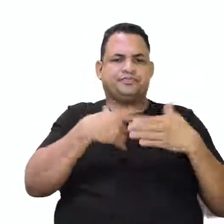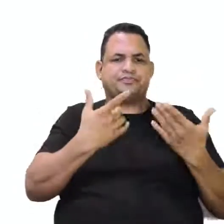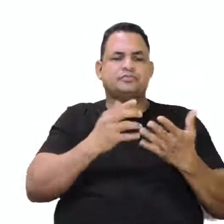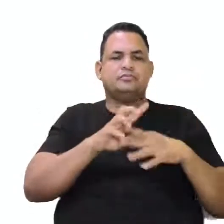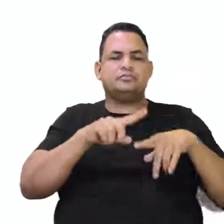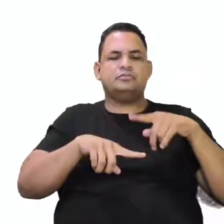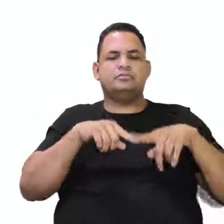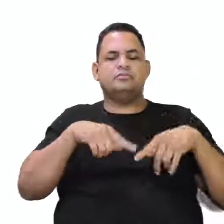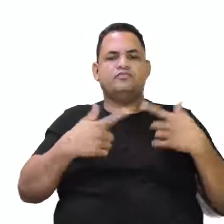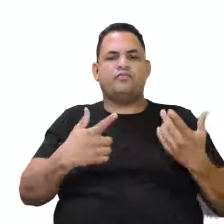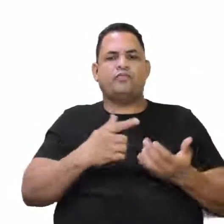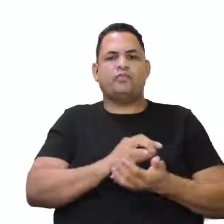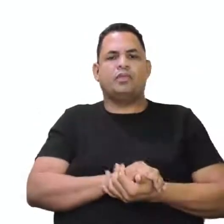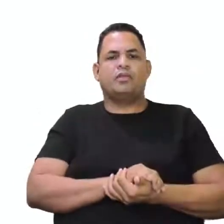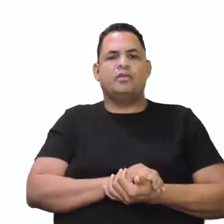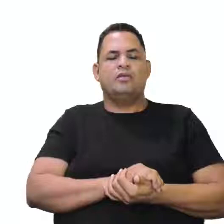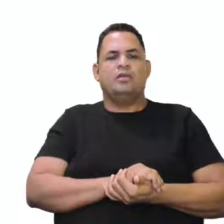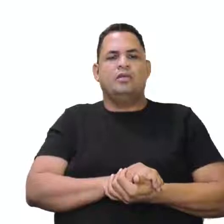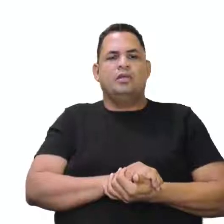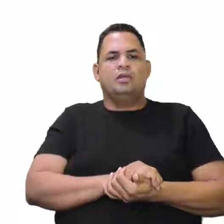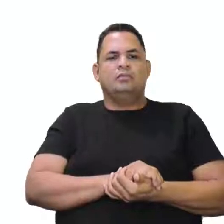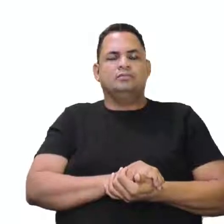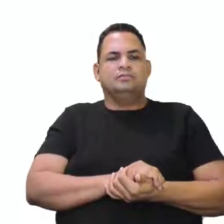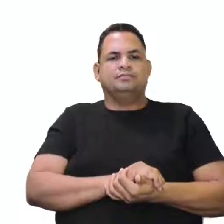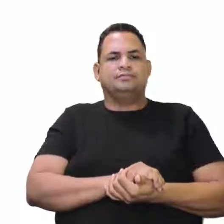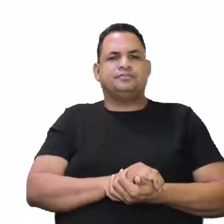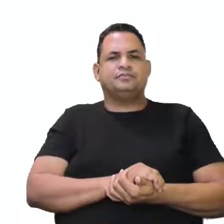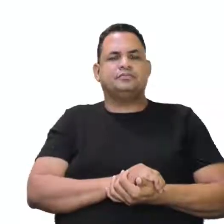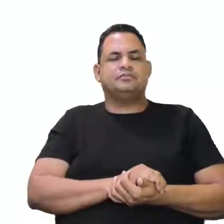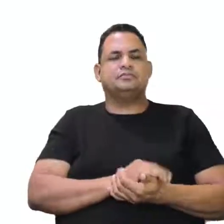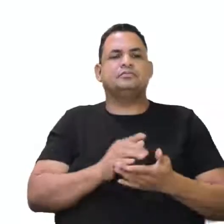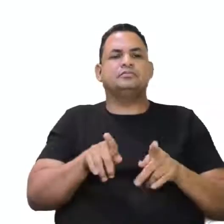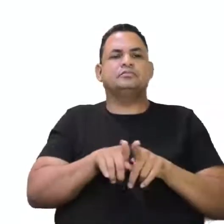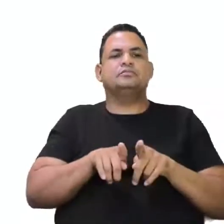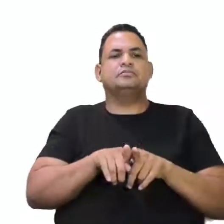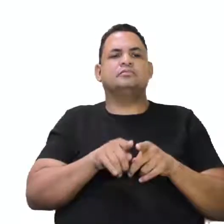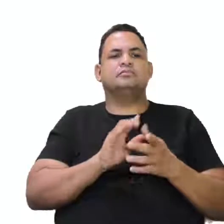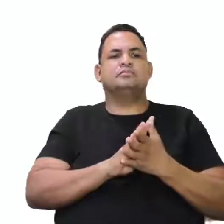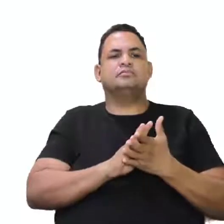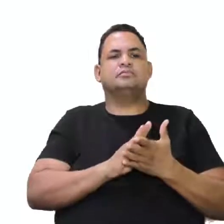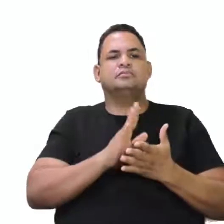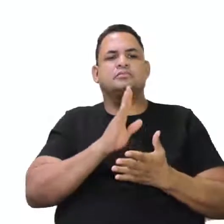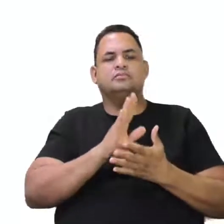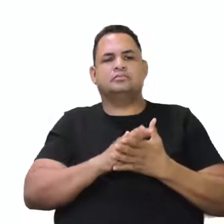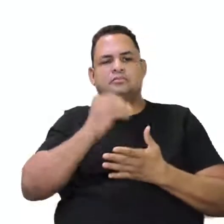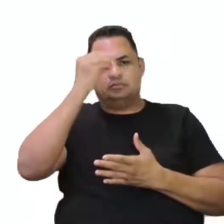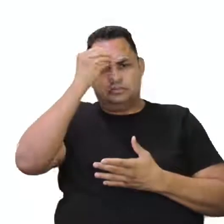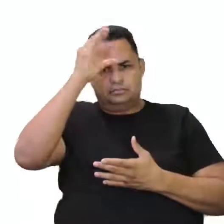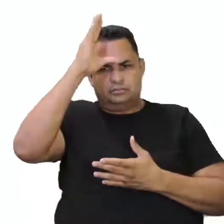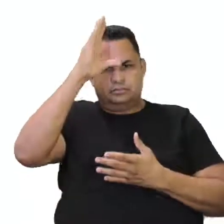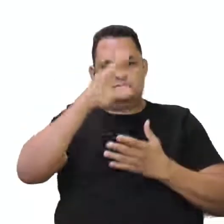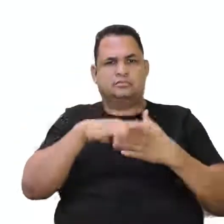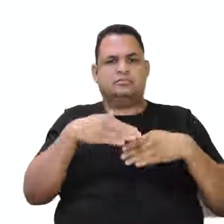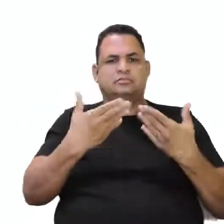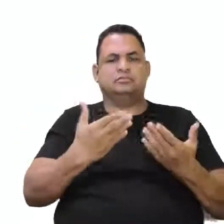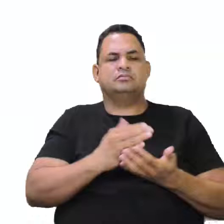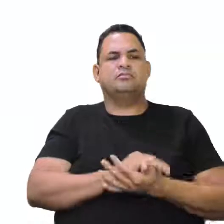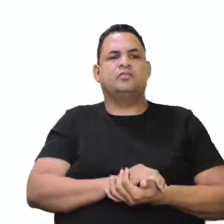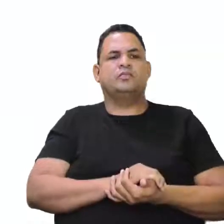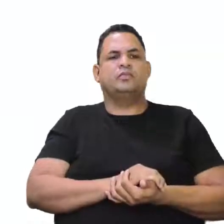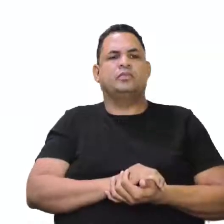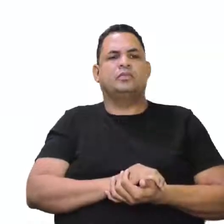recursos, tá? Desses organismos vivos e também do conhecimento. Olha